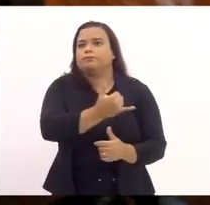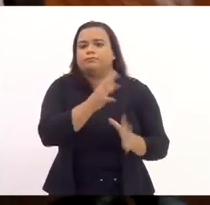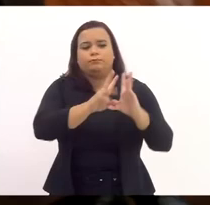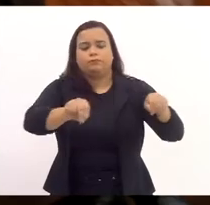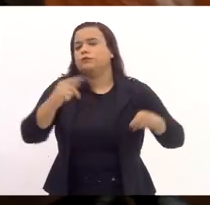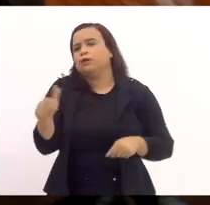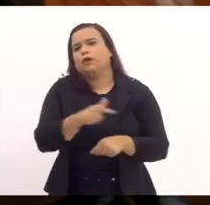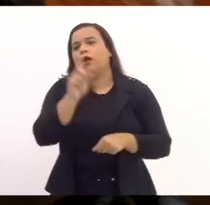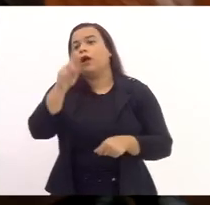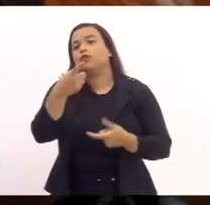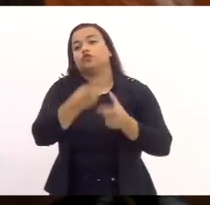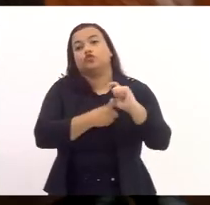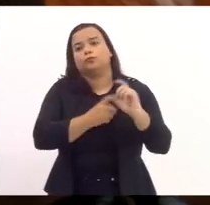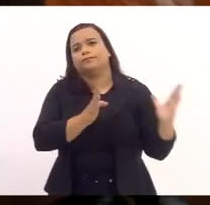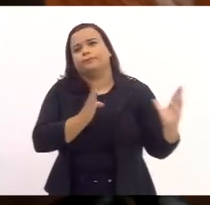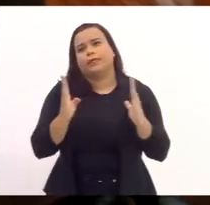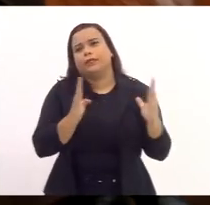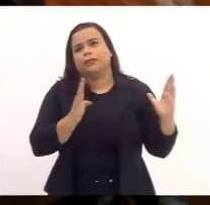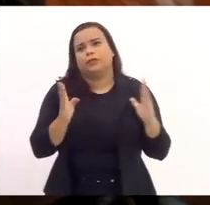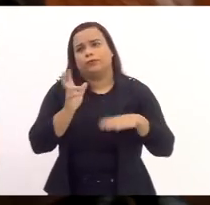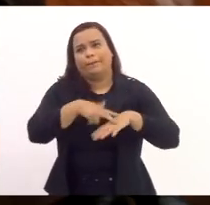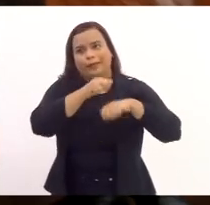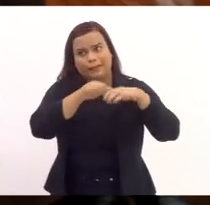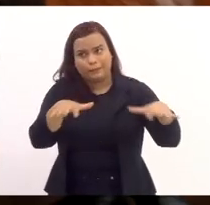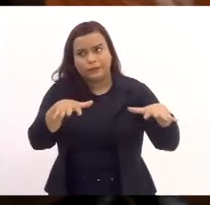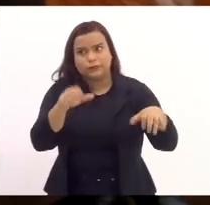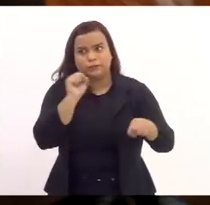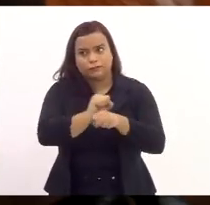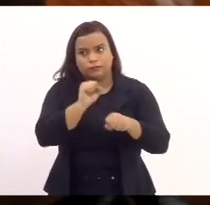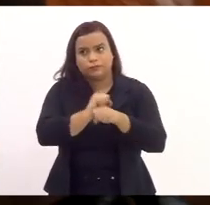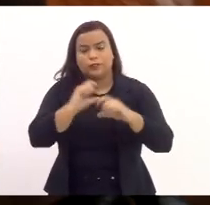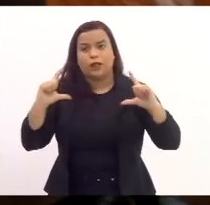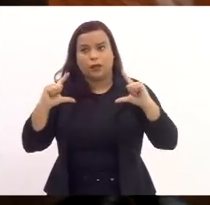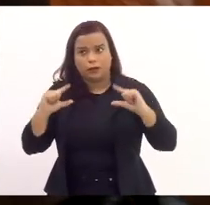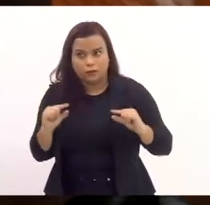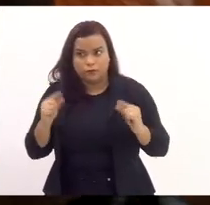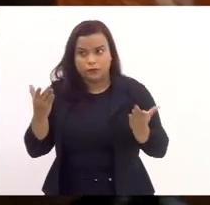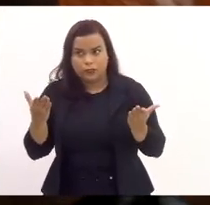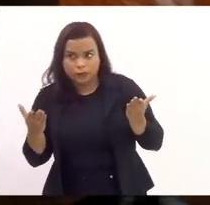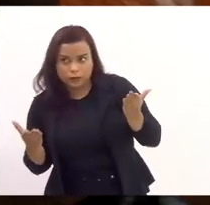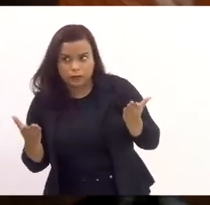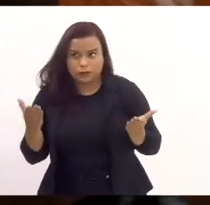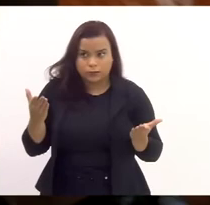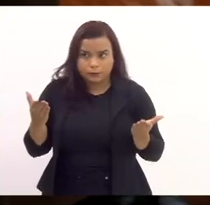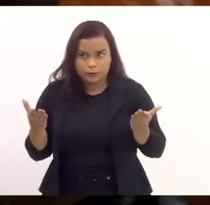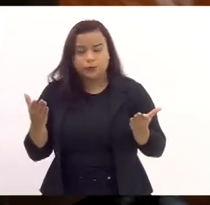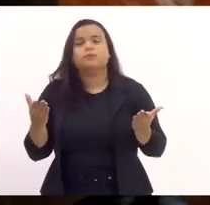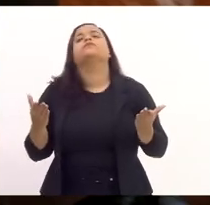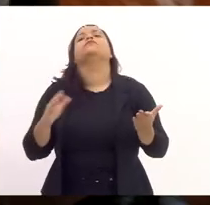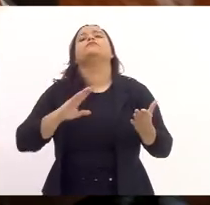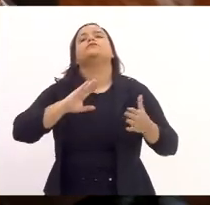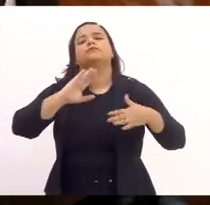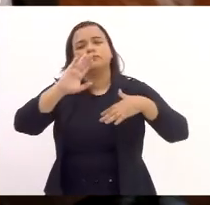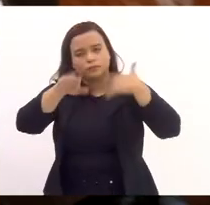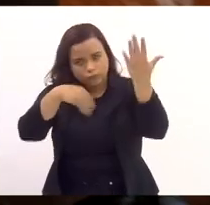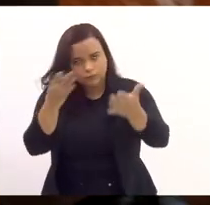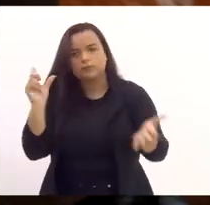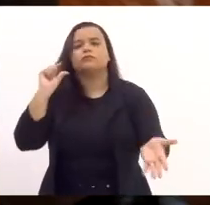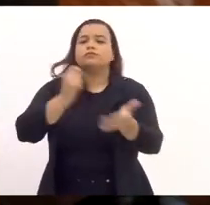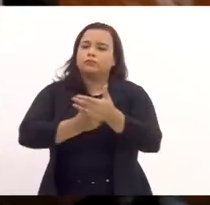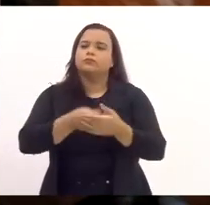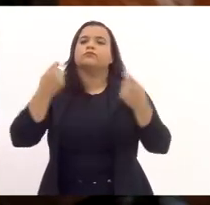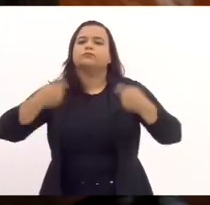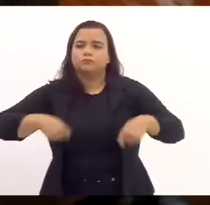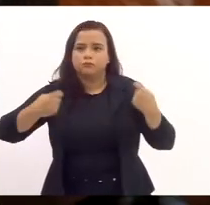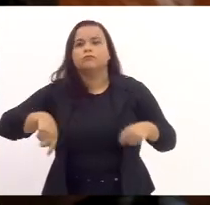suspensão temporária no período pandêmico para poder aliviar o equilíbrio econômico da concessionária e, posteriormente, essas